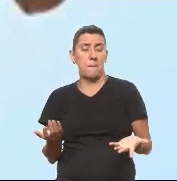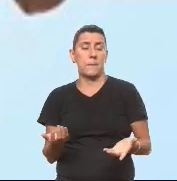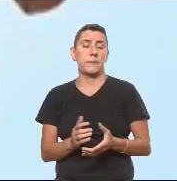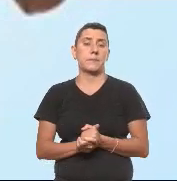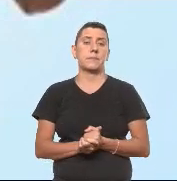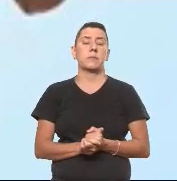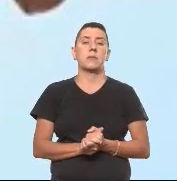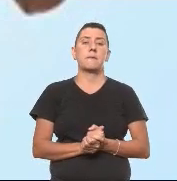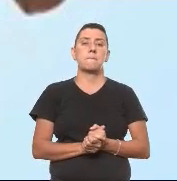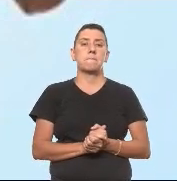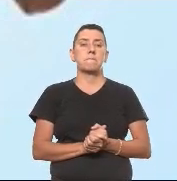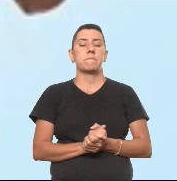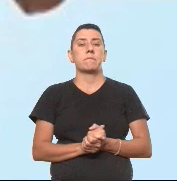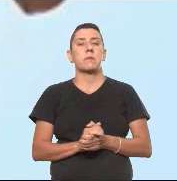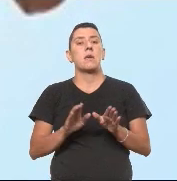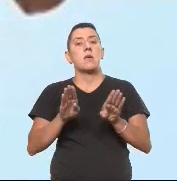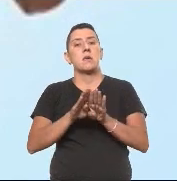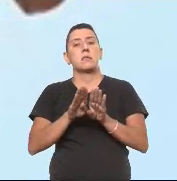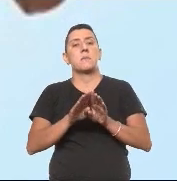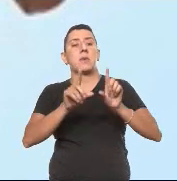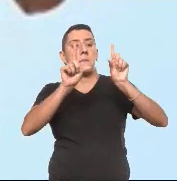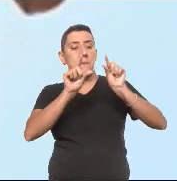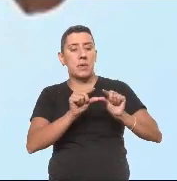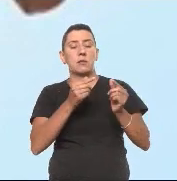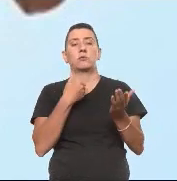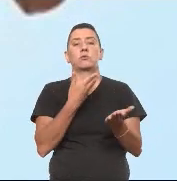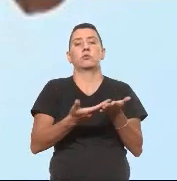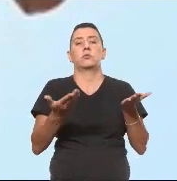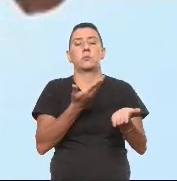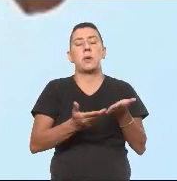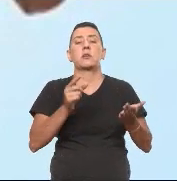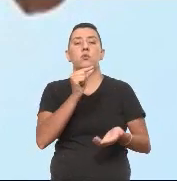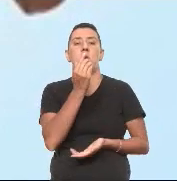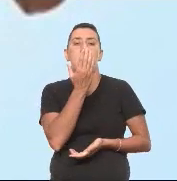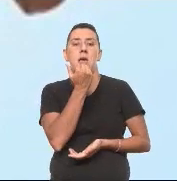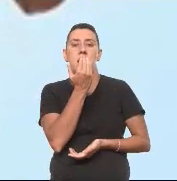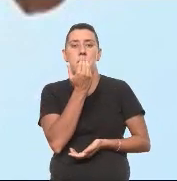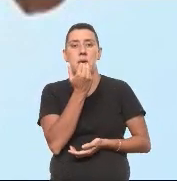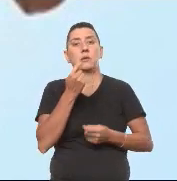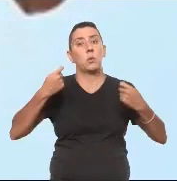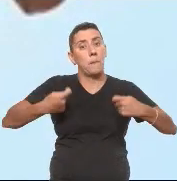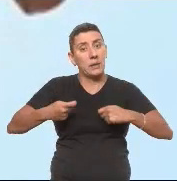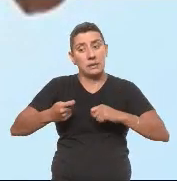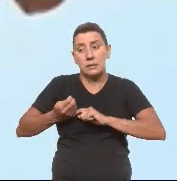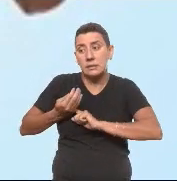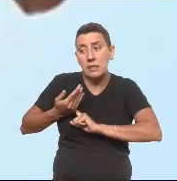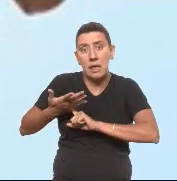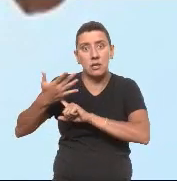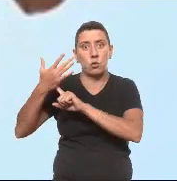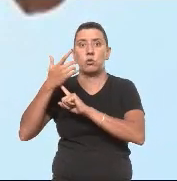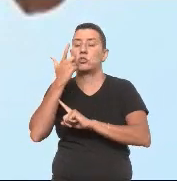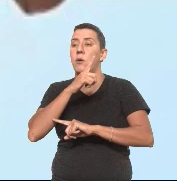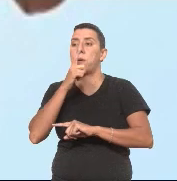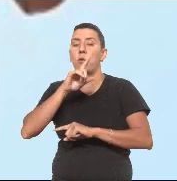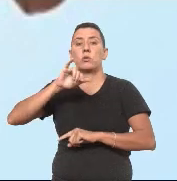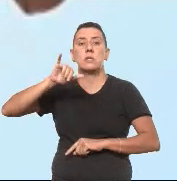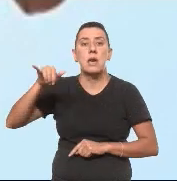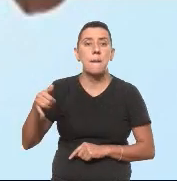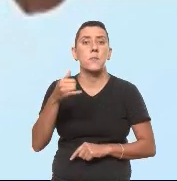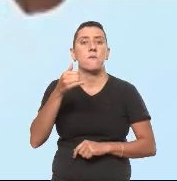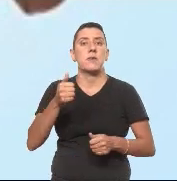água escassez de alimentos cada vez mais a gente precisa ser precisa tecnologia que consiga até melhor